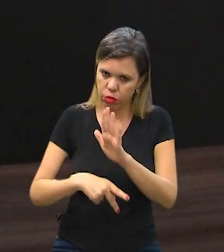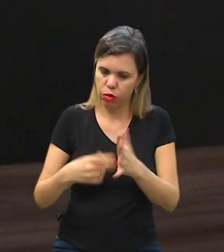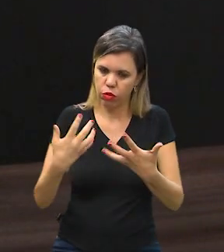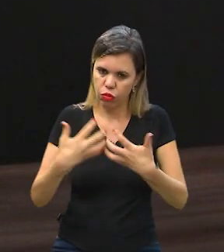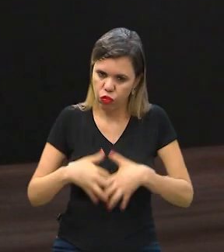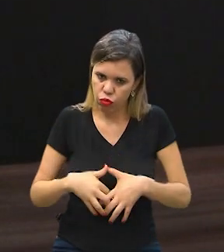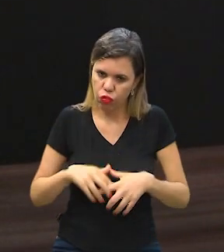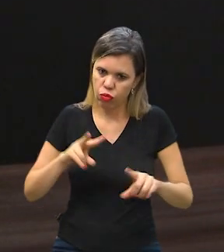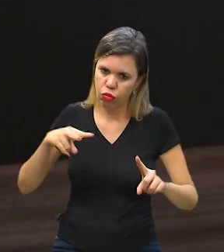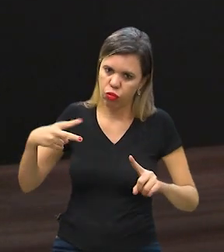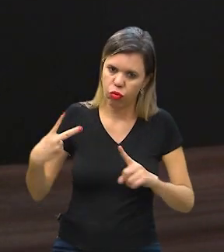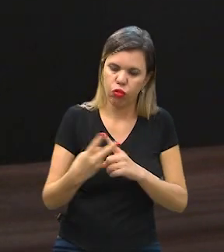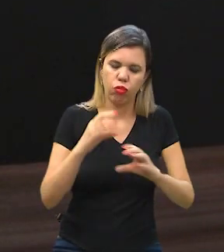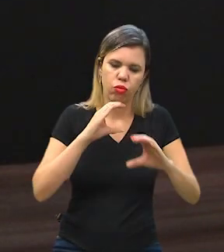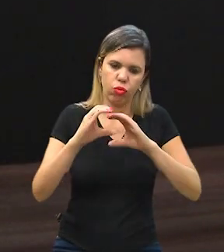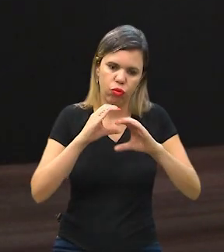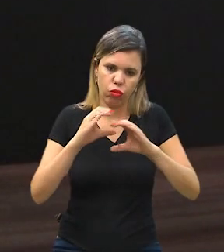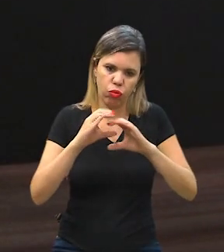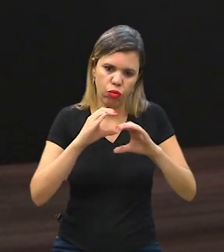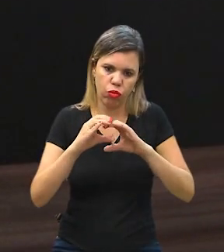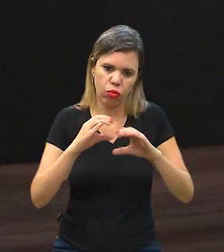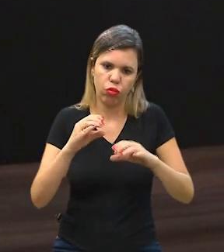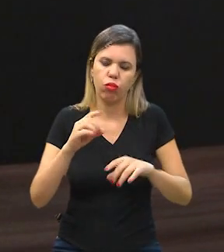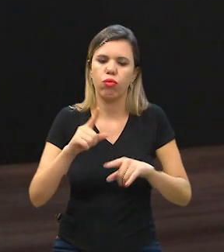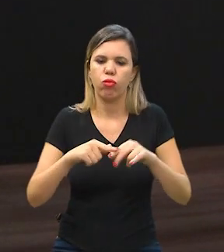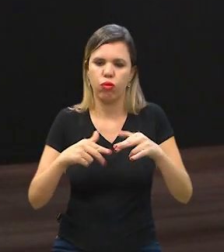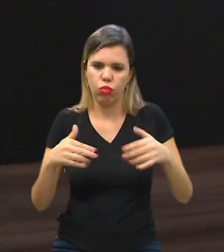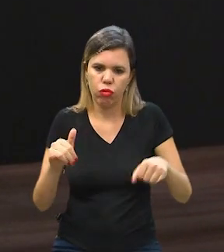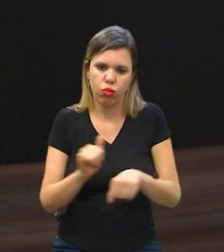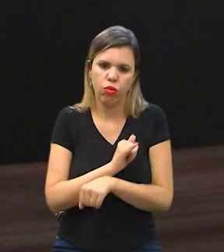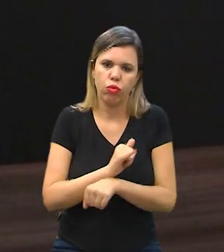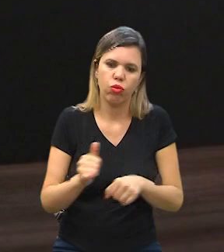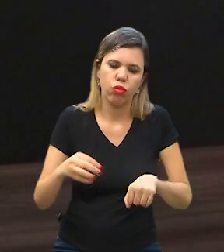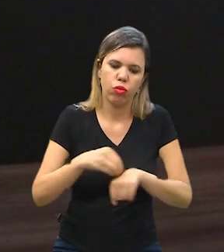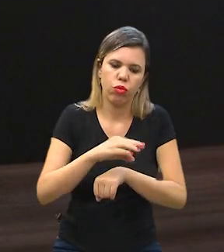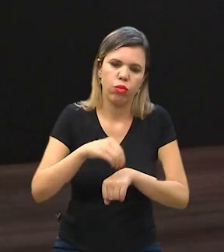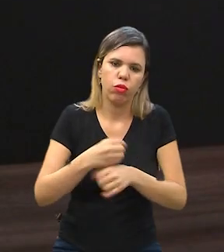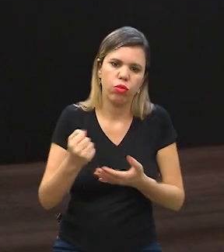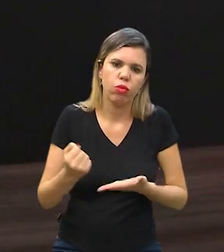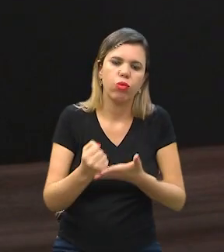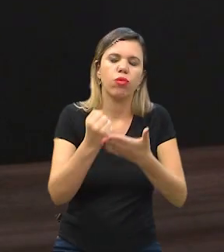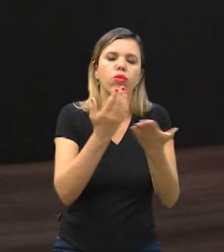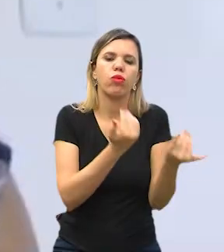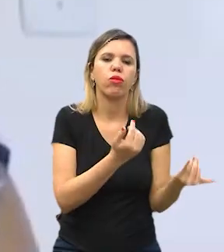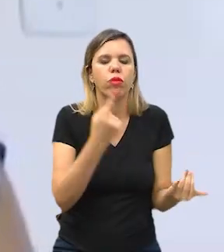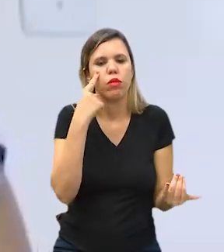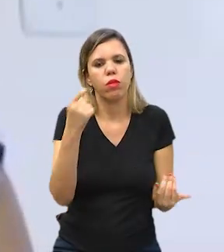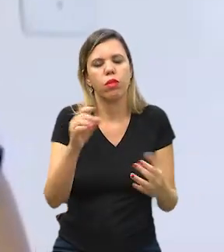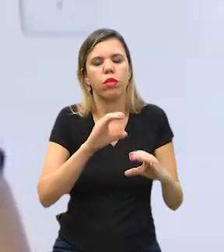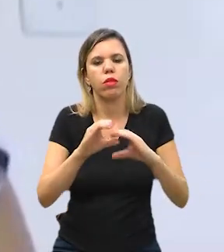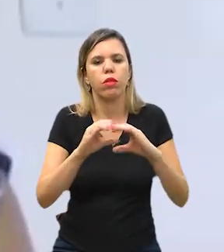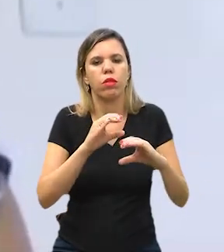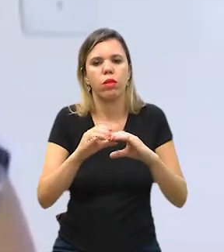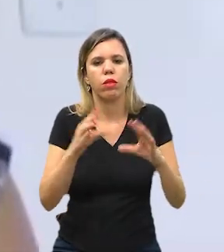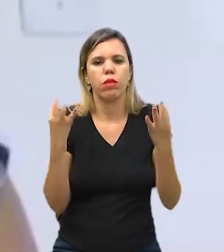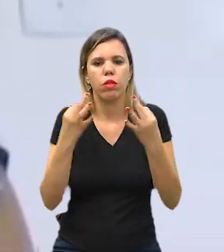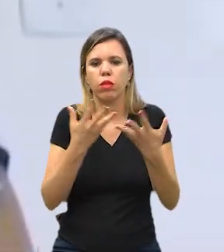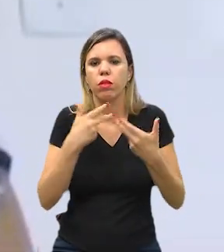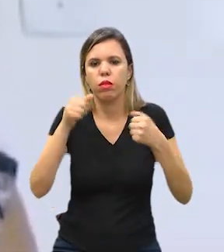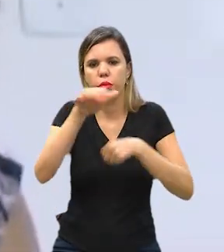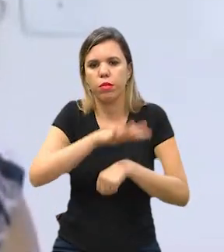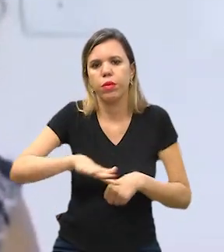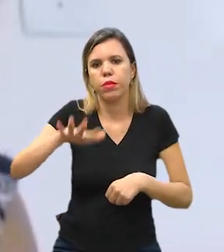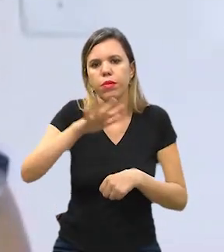um projeto que pudesse abarcar aí aspectos de comunicação, trazer ferramentas para jovens que tivessem o interesse de